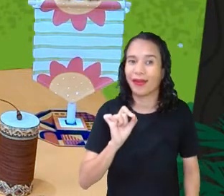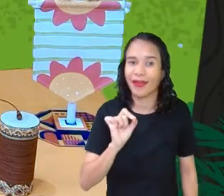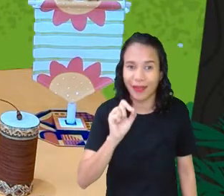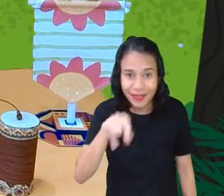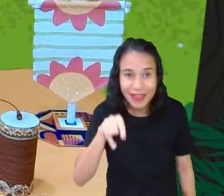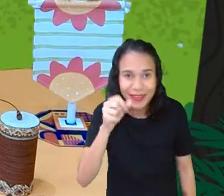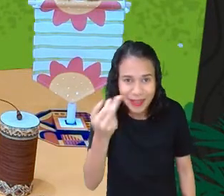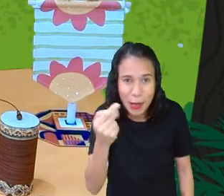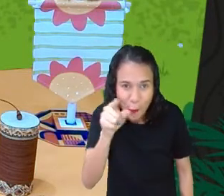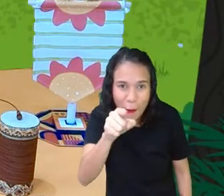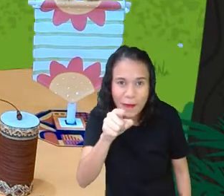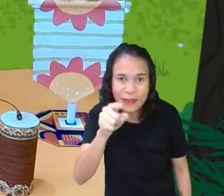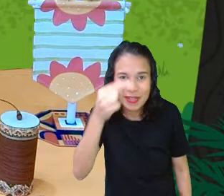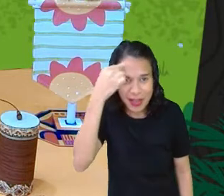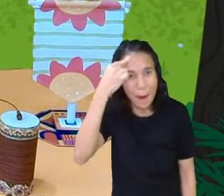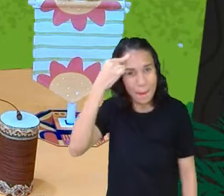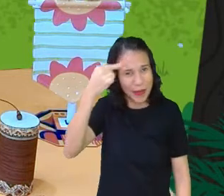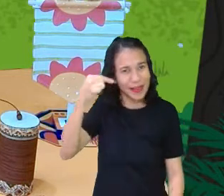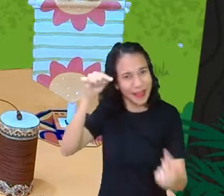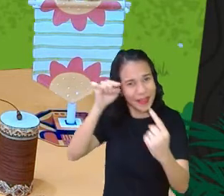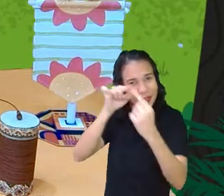está dizendo aí, ou pensando.